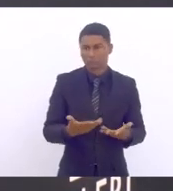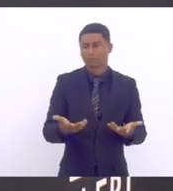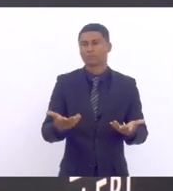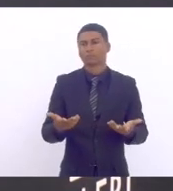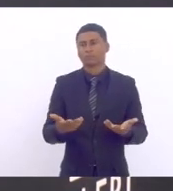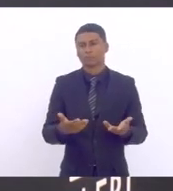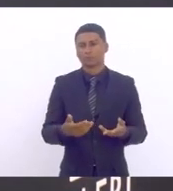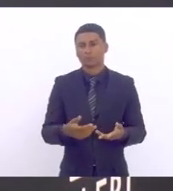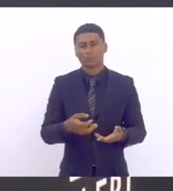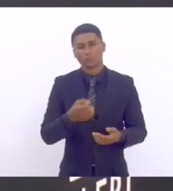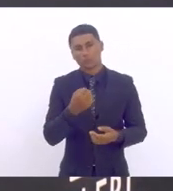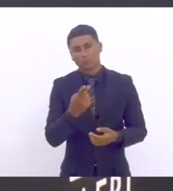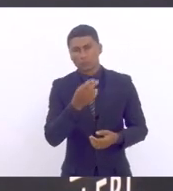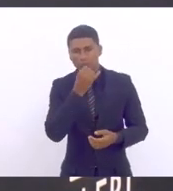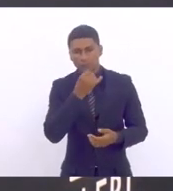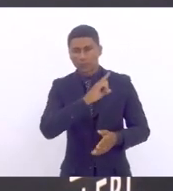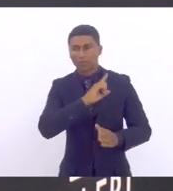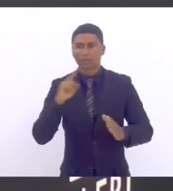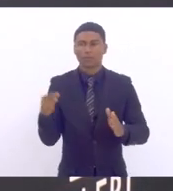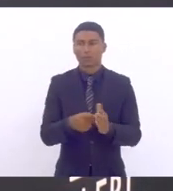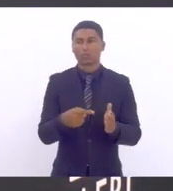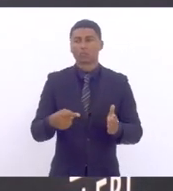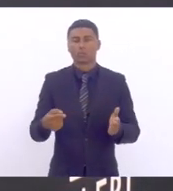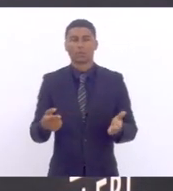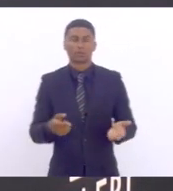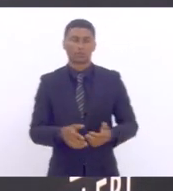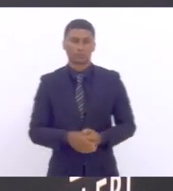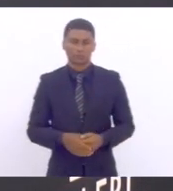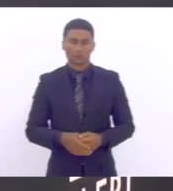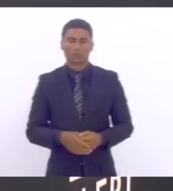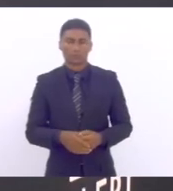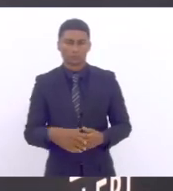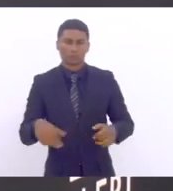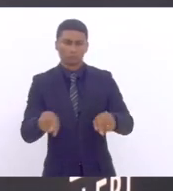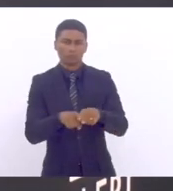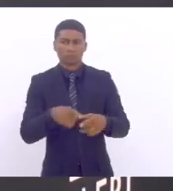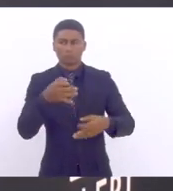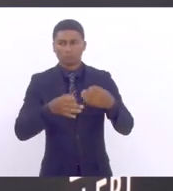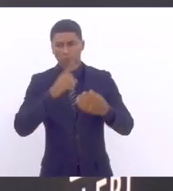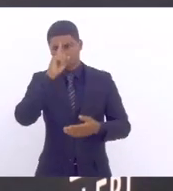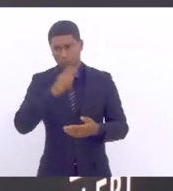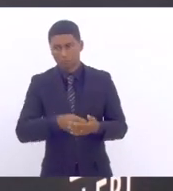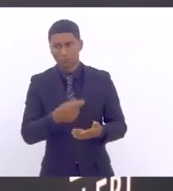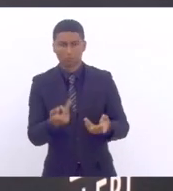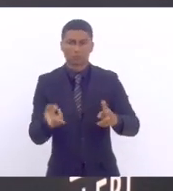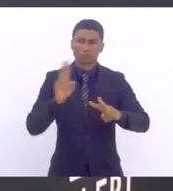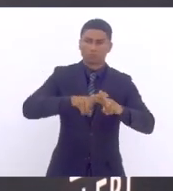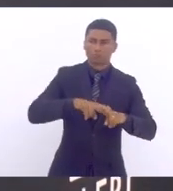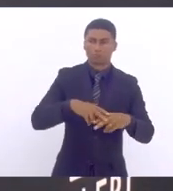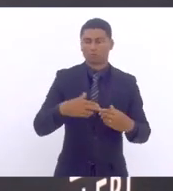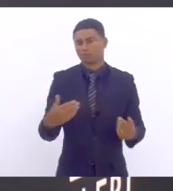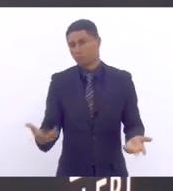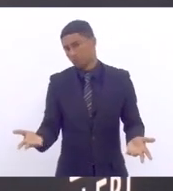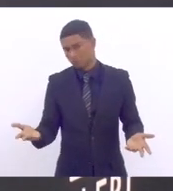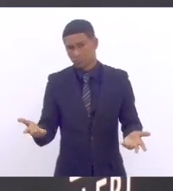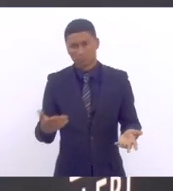com o eventual oferecimento de denúncia, sentença judicial e punição penal àquele cidadão